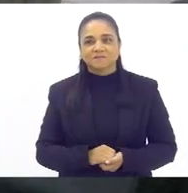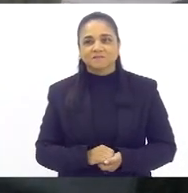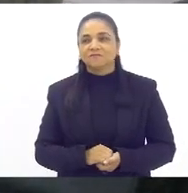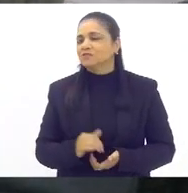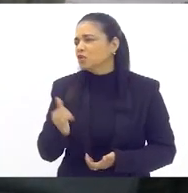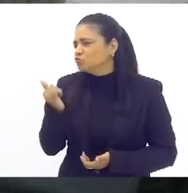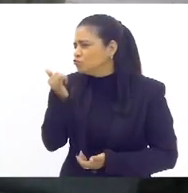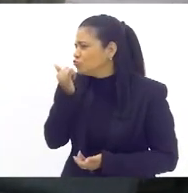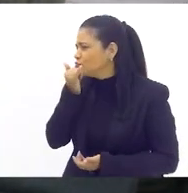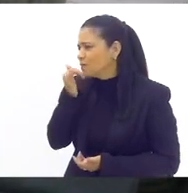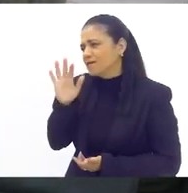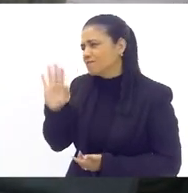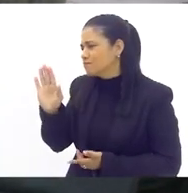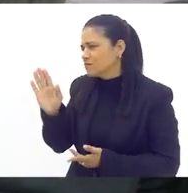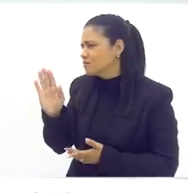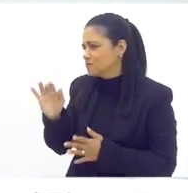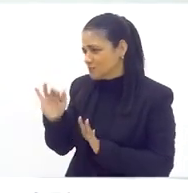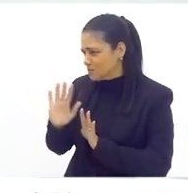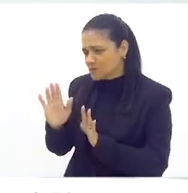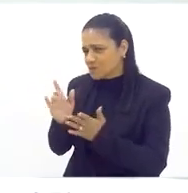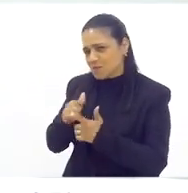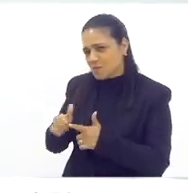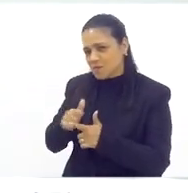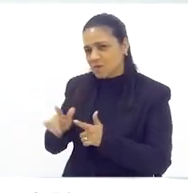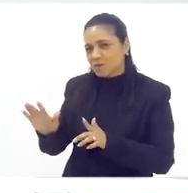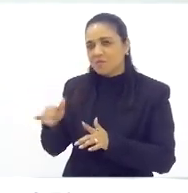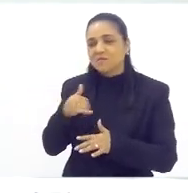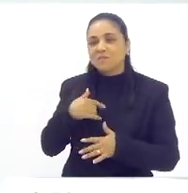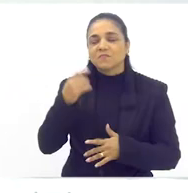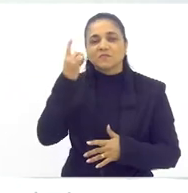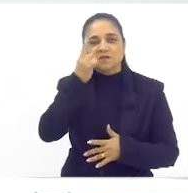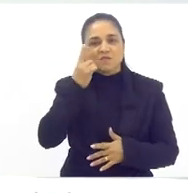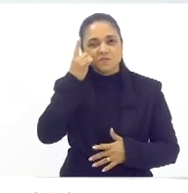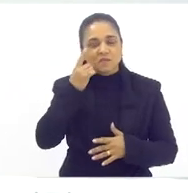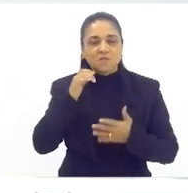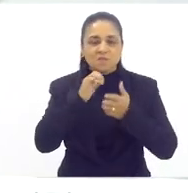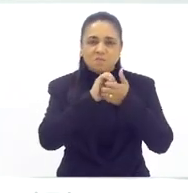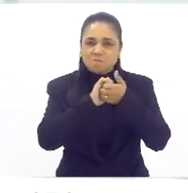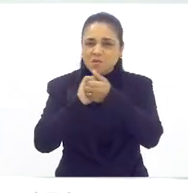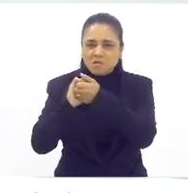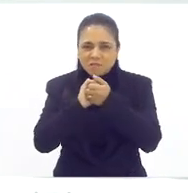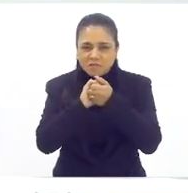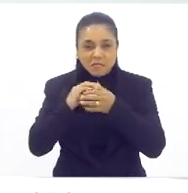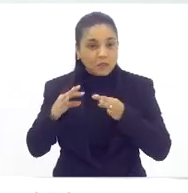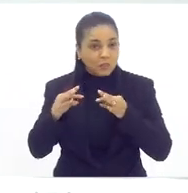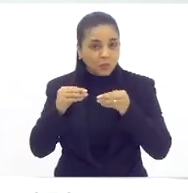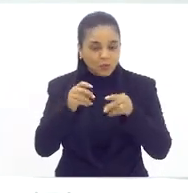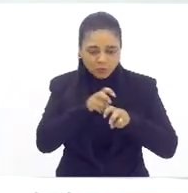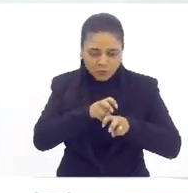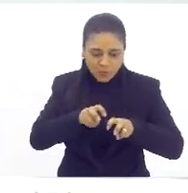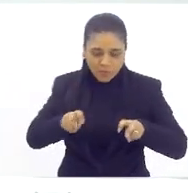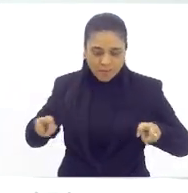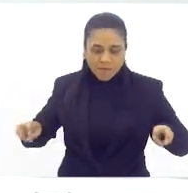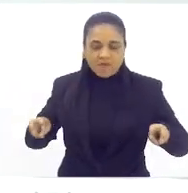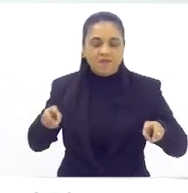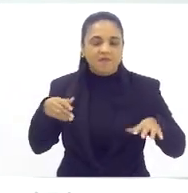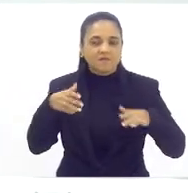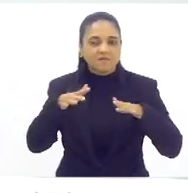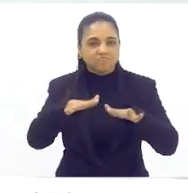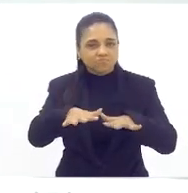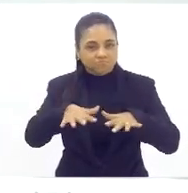tudo bem na figura da deputada E aí eu parabenizo a todos aqui presentes